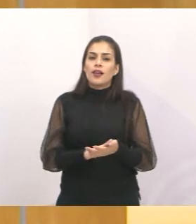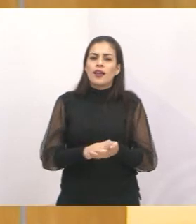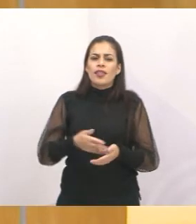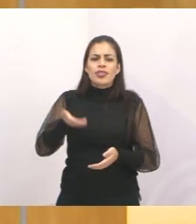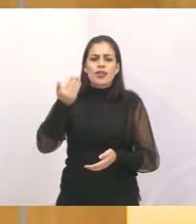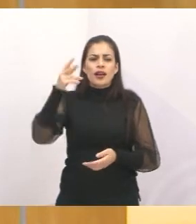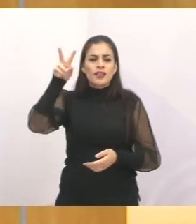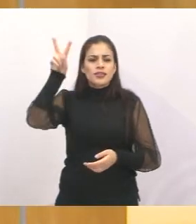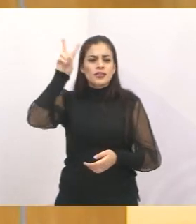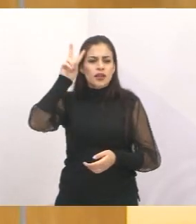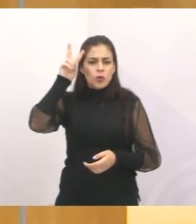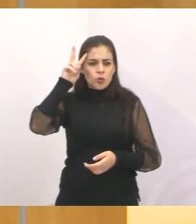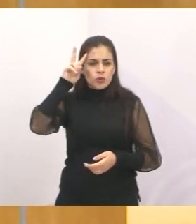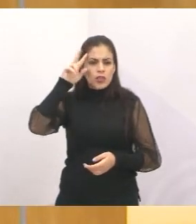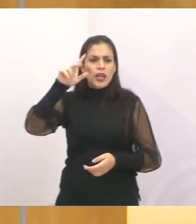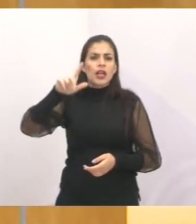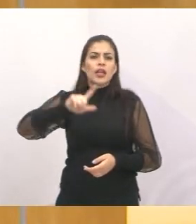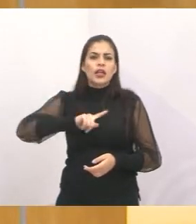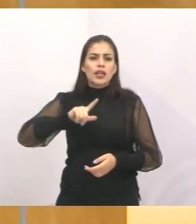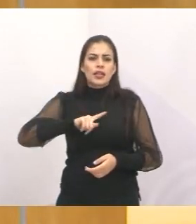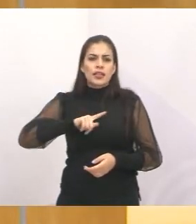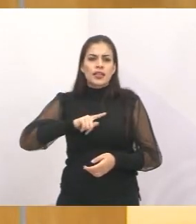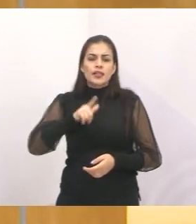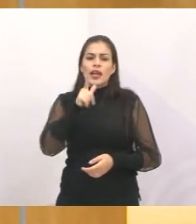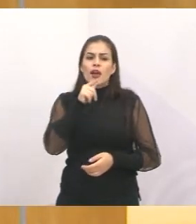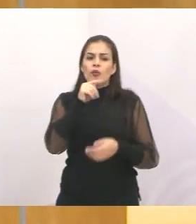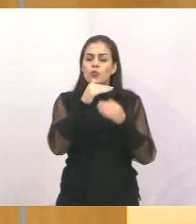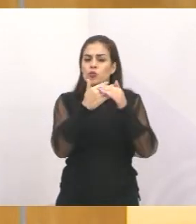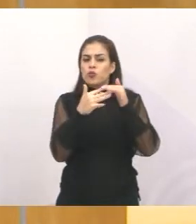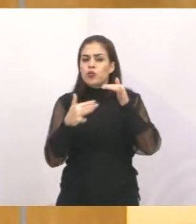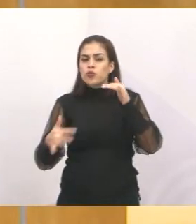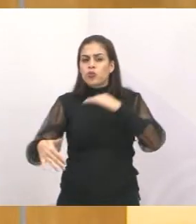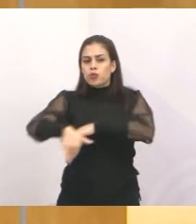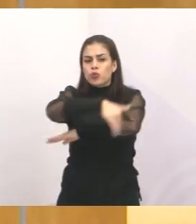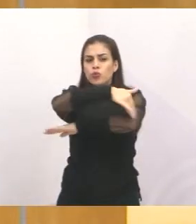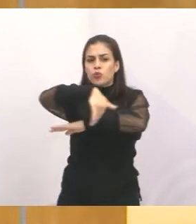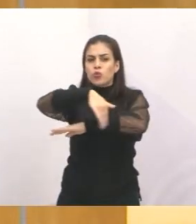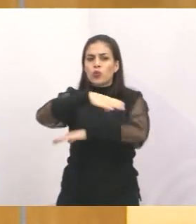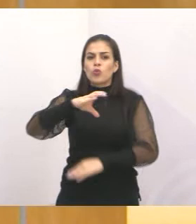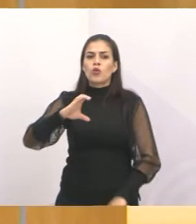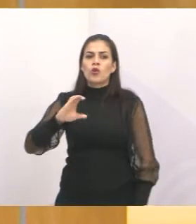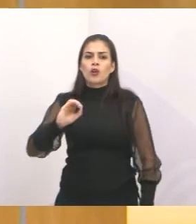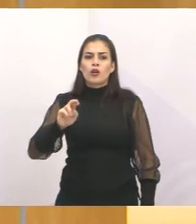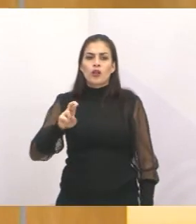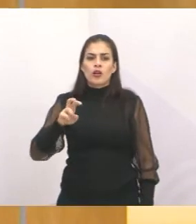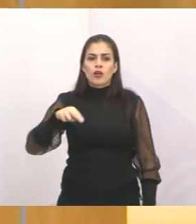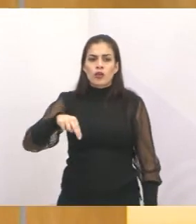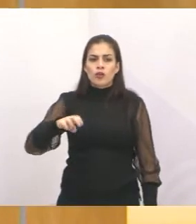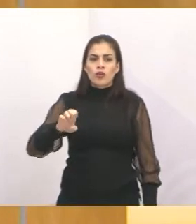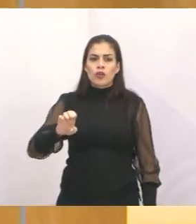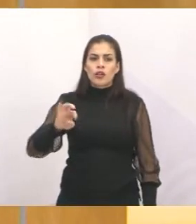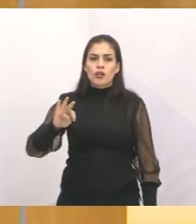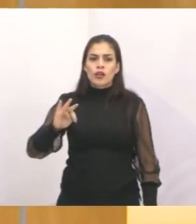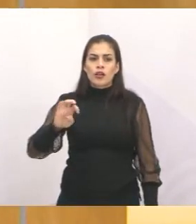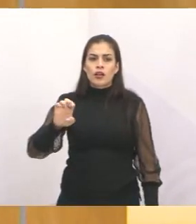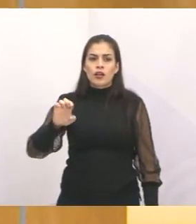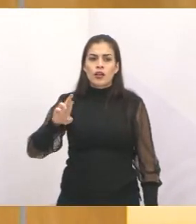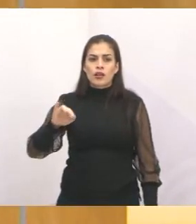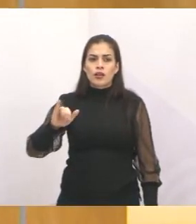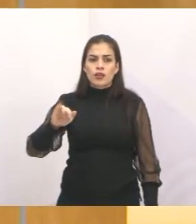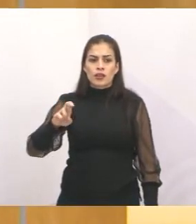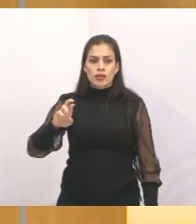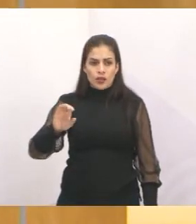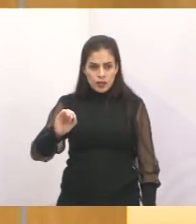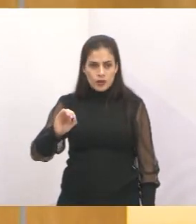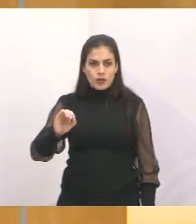desde segunda-feira, há um vazamento ali na rua Corneteiro Jesus, número 80, em frente ao escritório do Dr. Alex, que foi procurador,